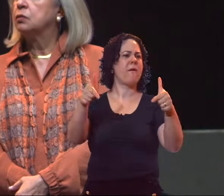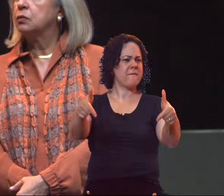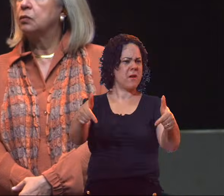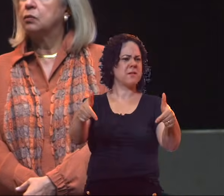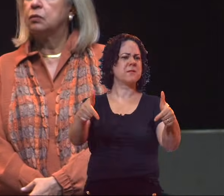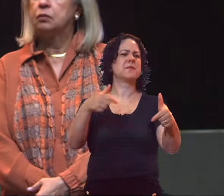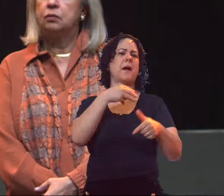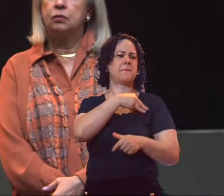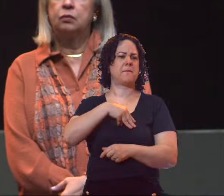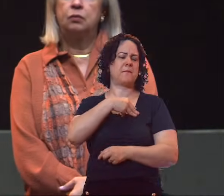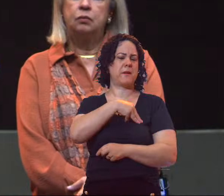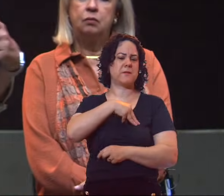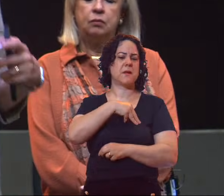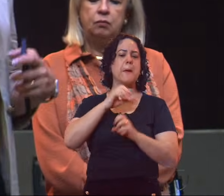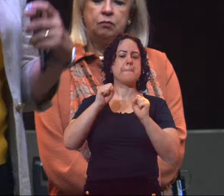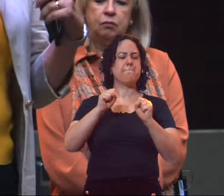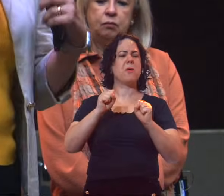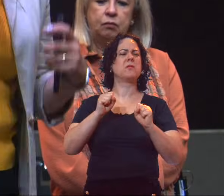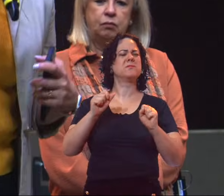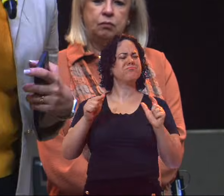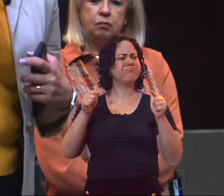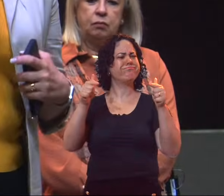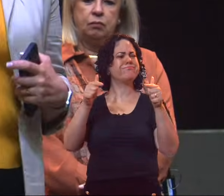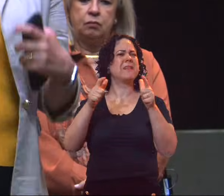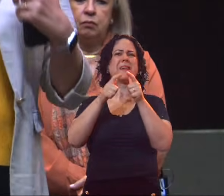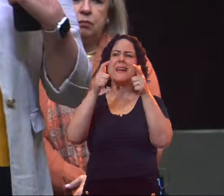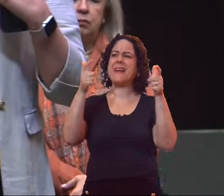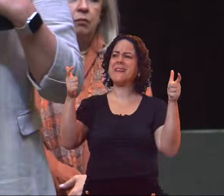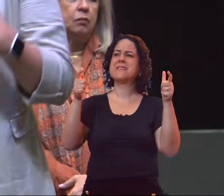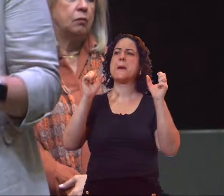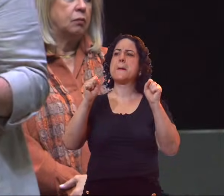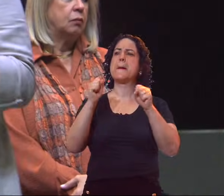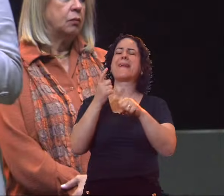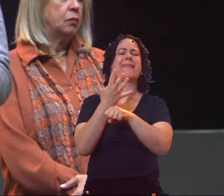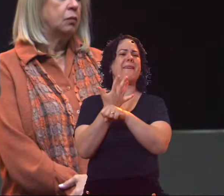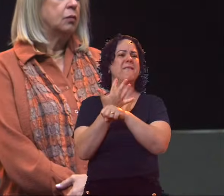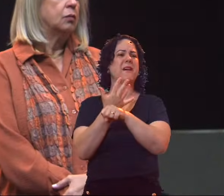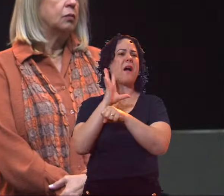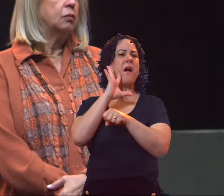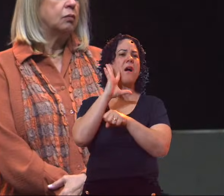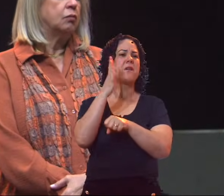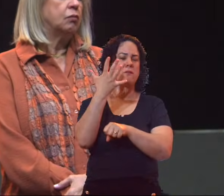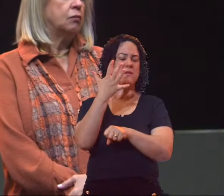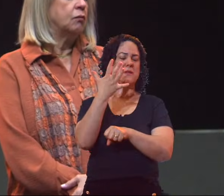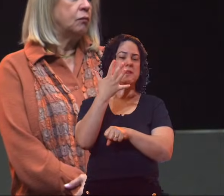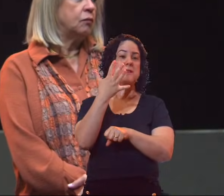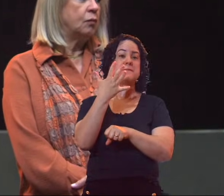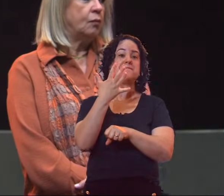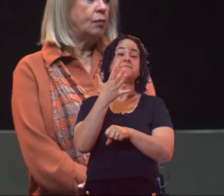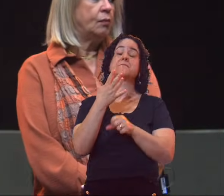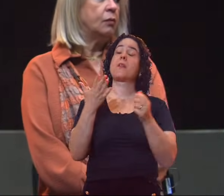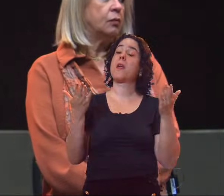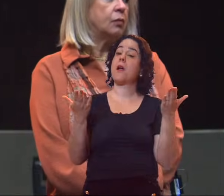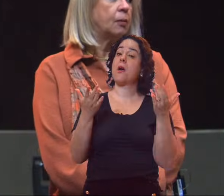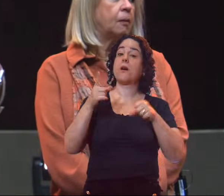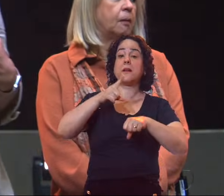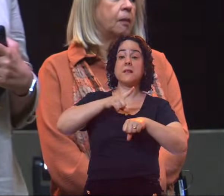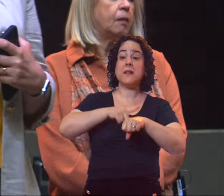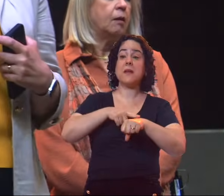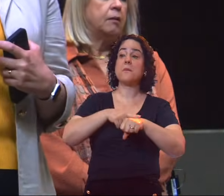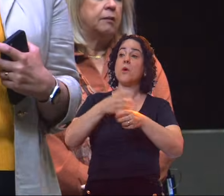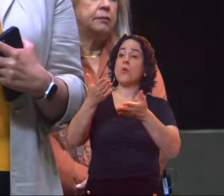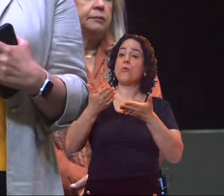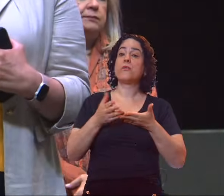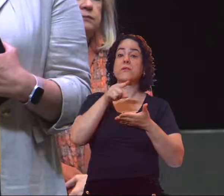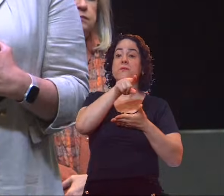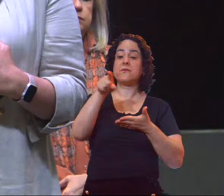avance, para que a obra de Deus cresça, para que o avivamento aconteça. Agora, nesse tempo, eu convido os irmãos